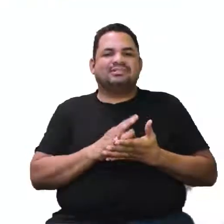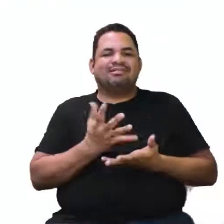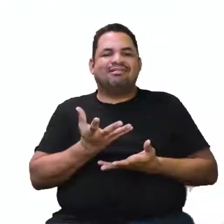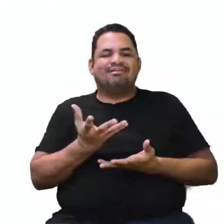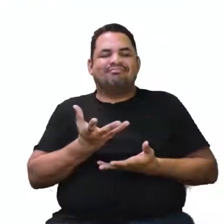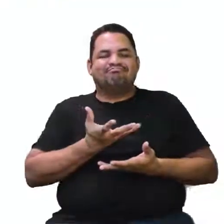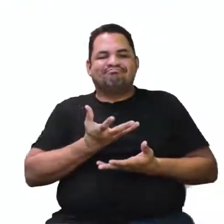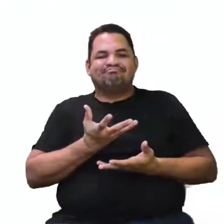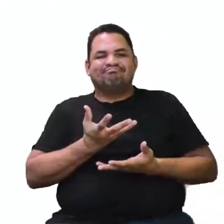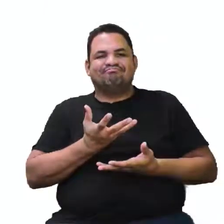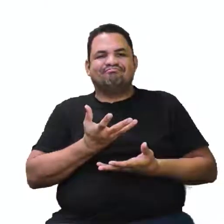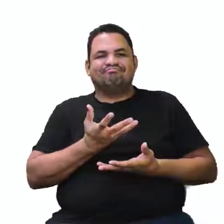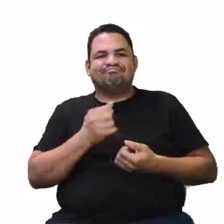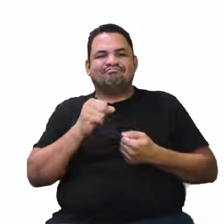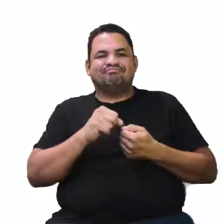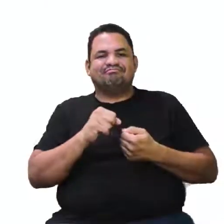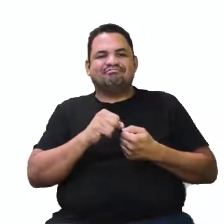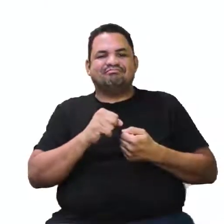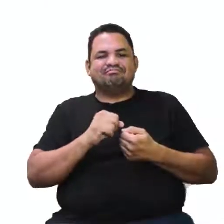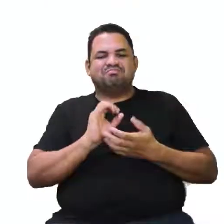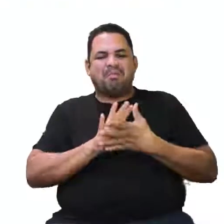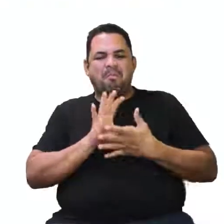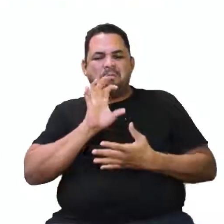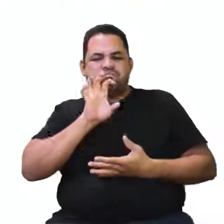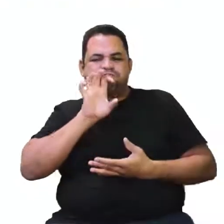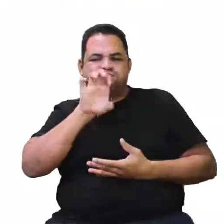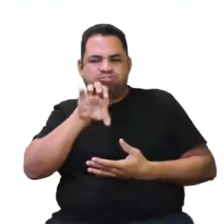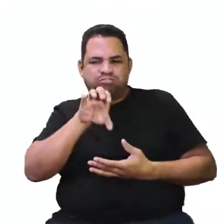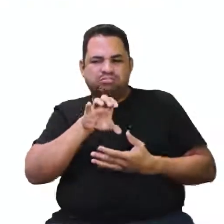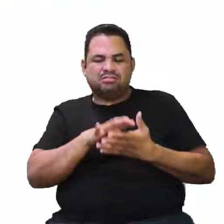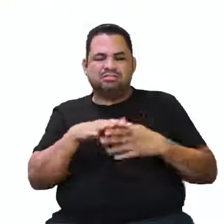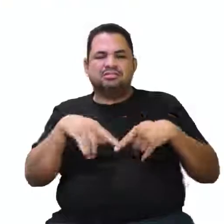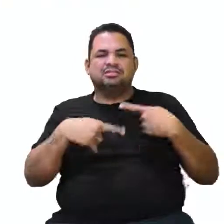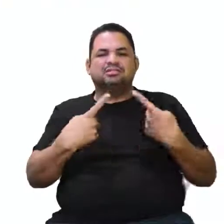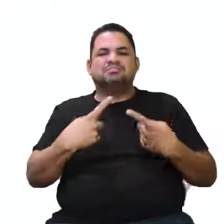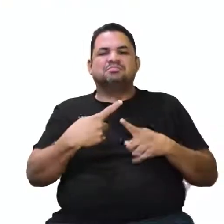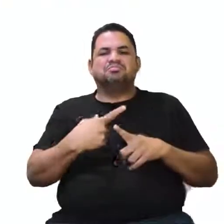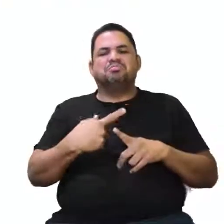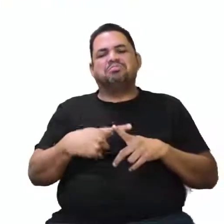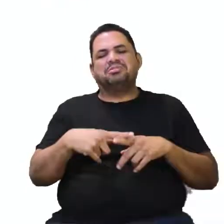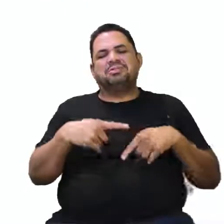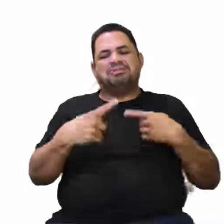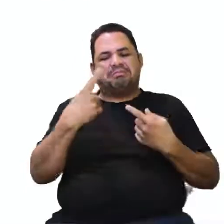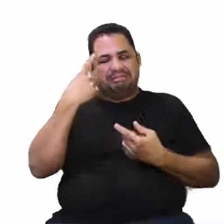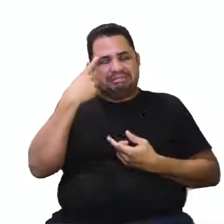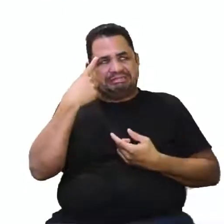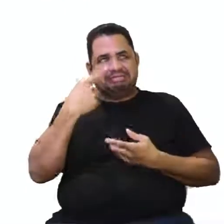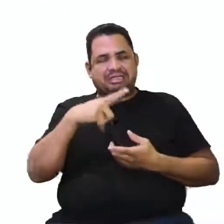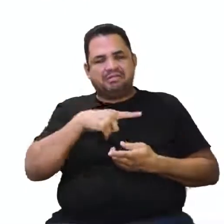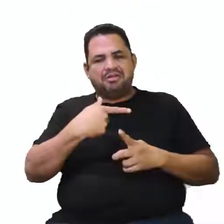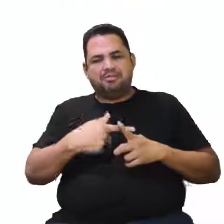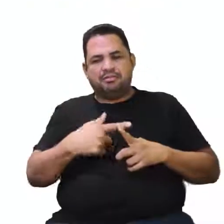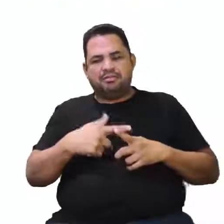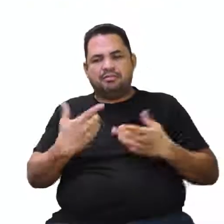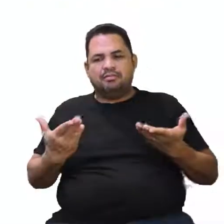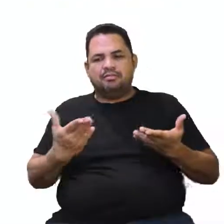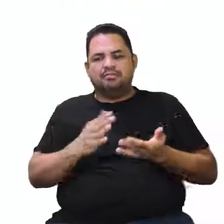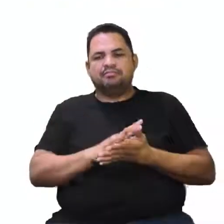grande de querer fazer expelir tudo que eu comi, porque isso está me prejudicando. Então, eu vou ter